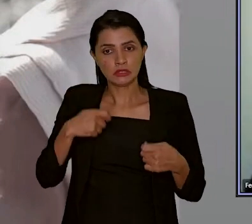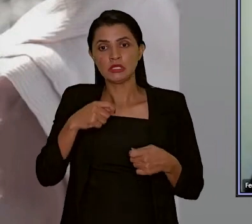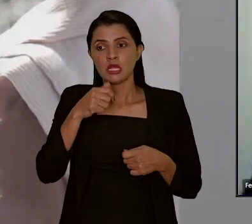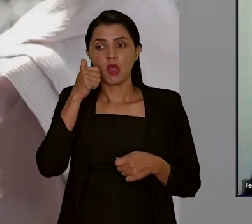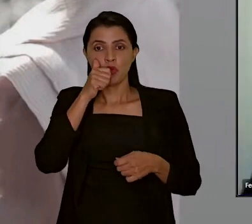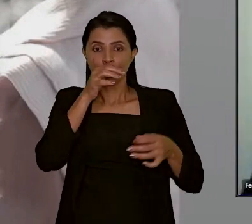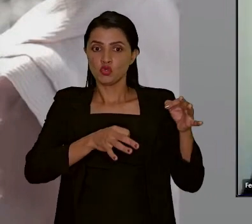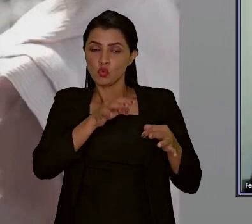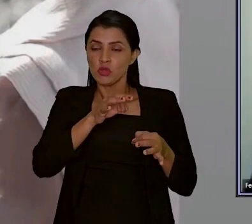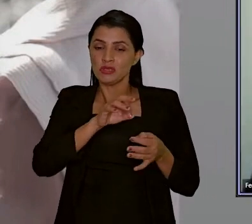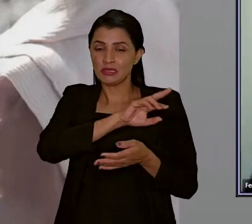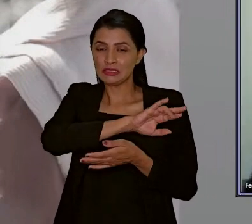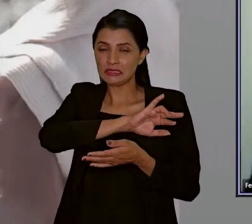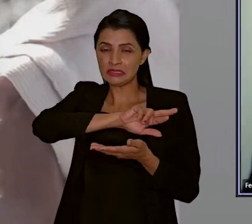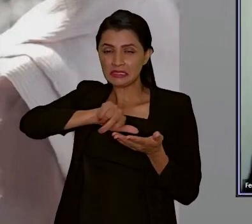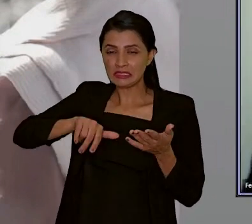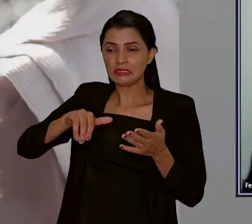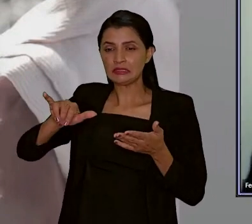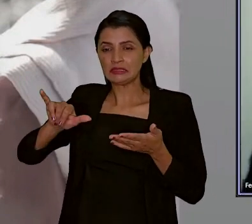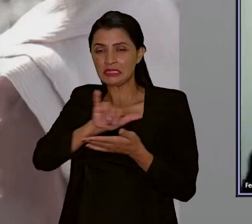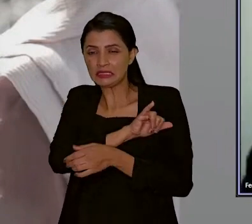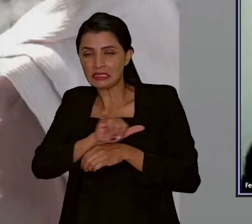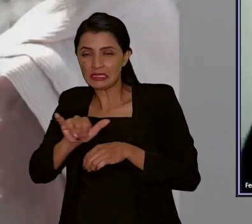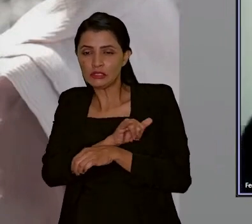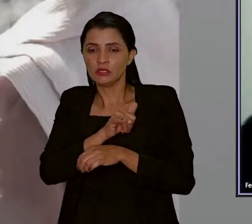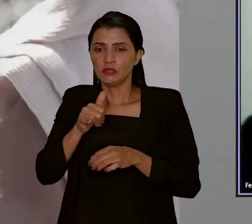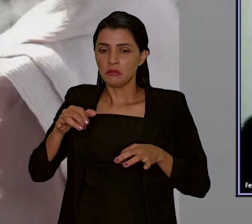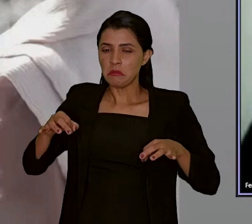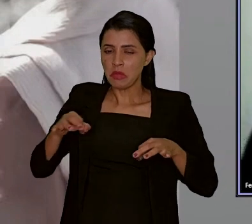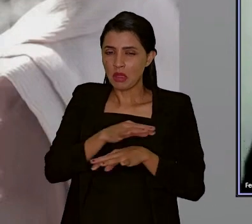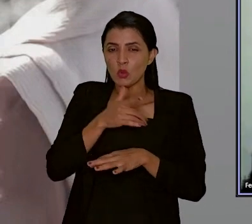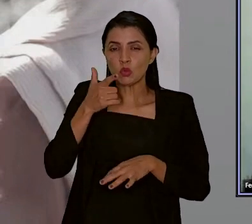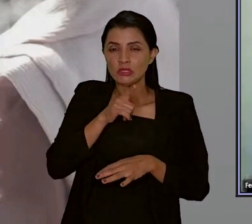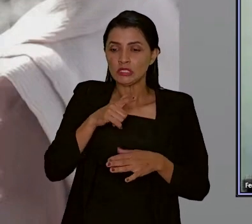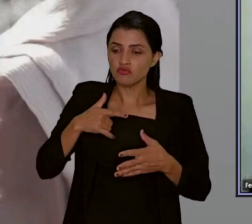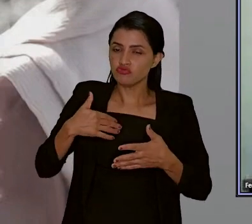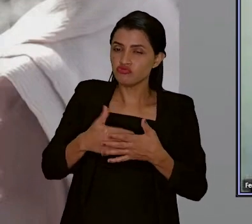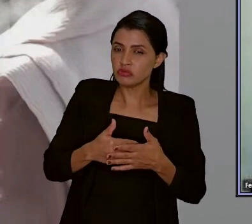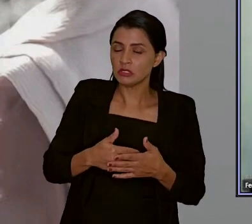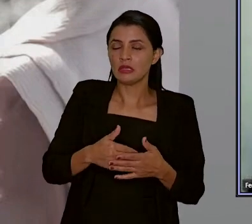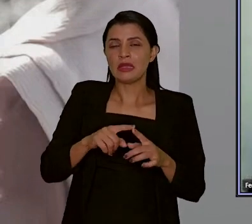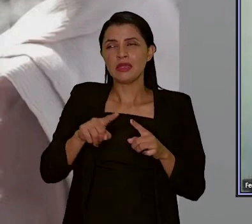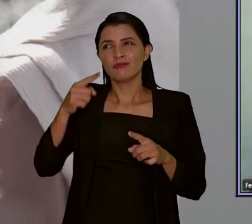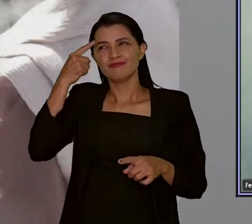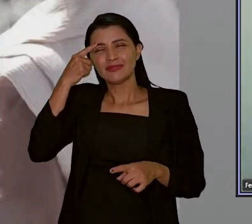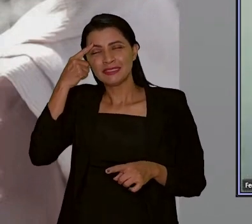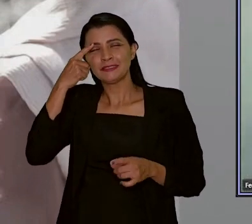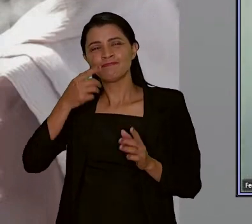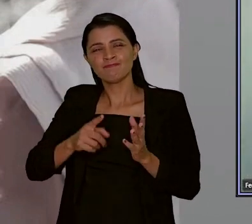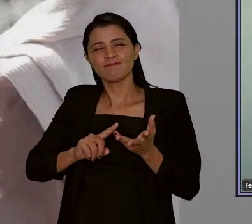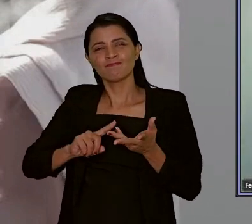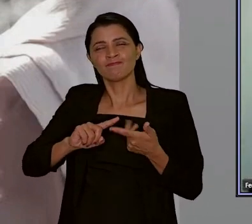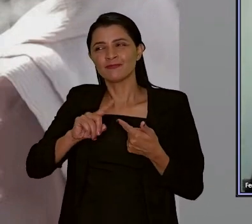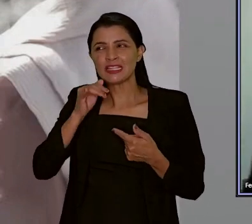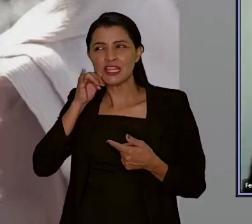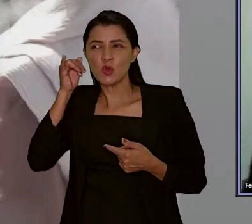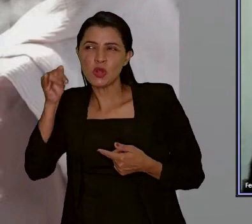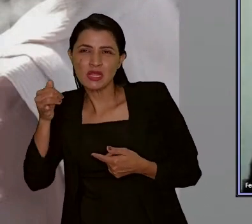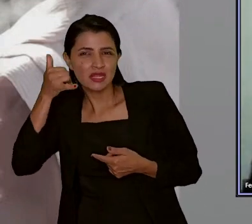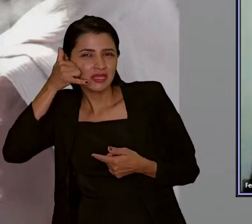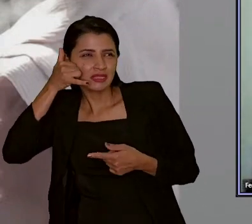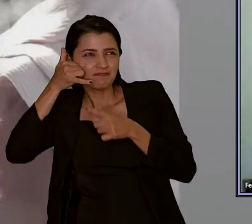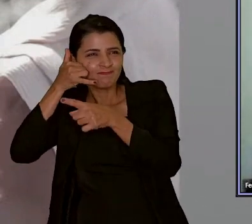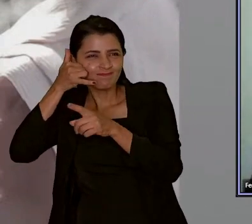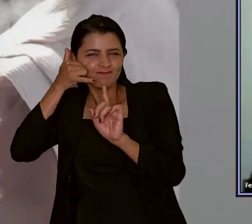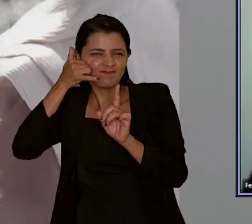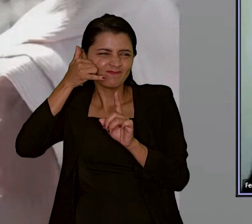cuidados, e eu pensei várias vezes, assim, ligo para a colega, não ligo, enfim, essa função do juiz de